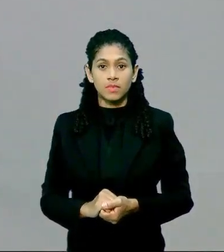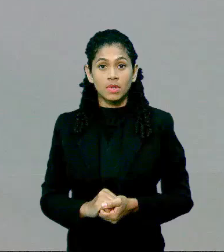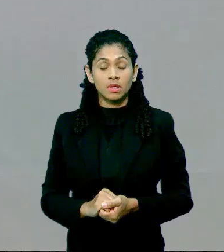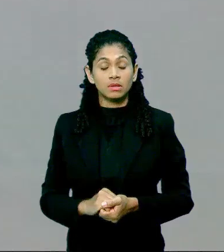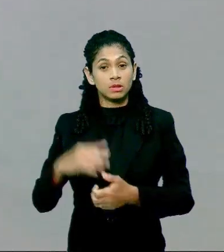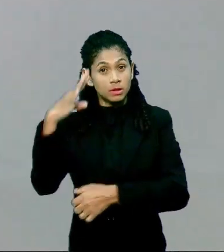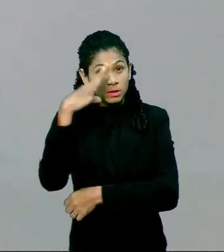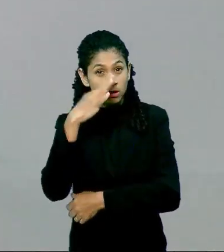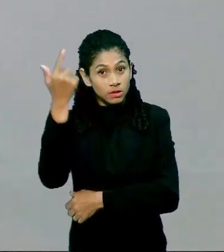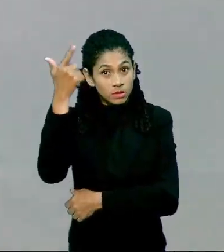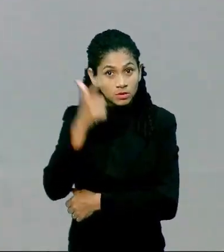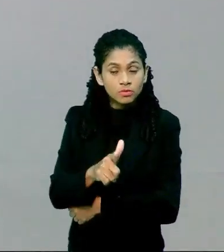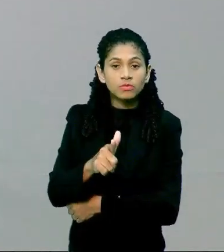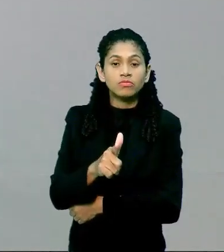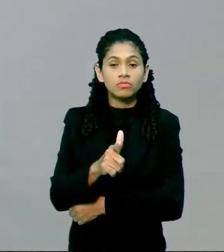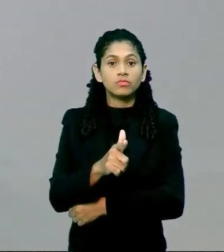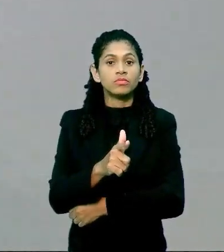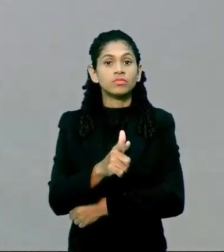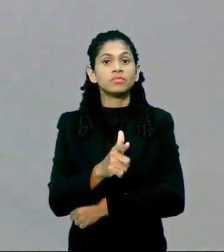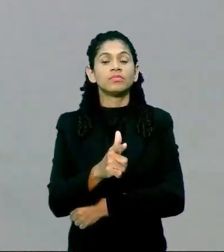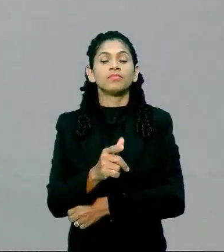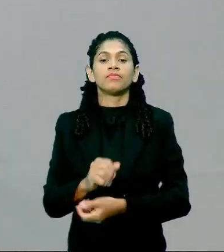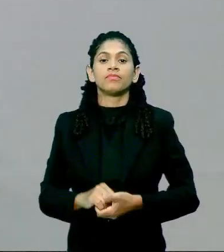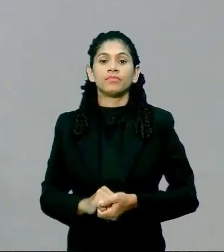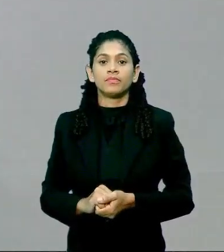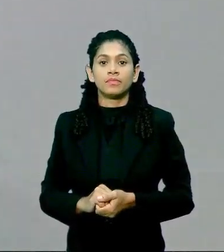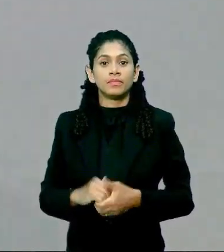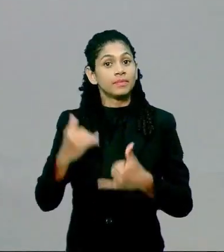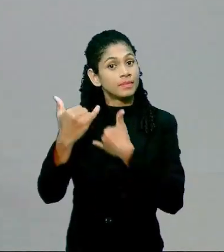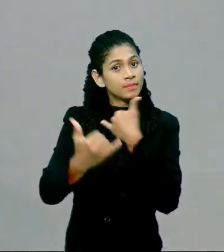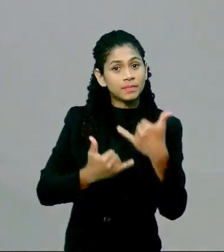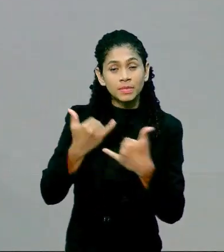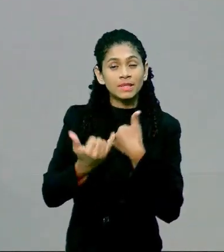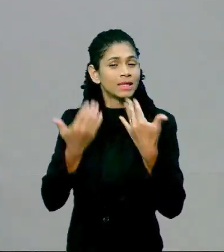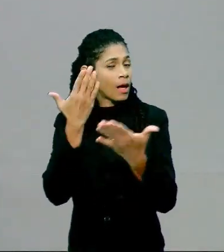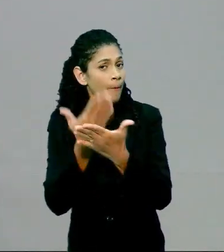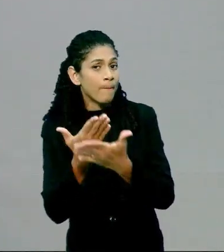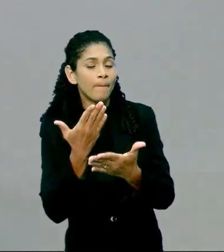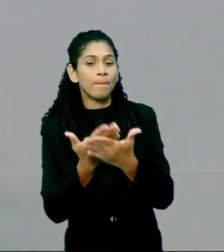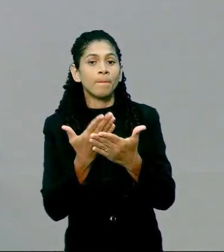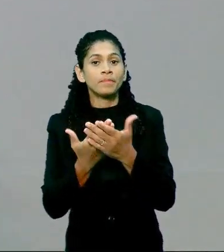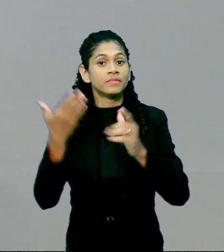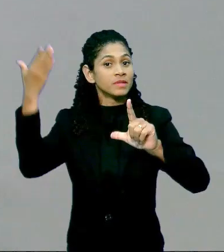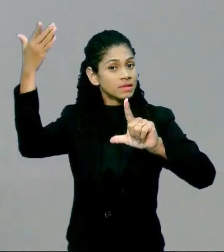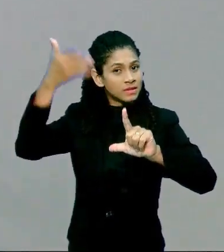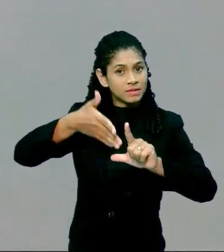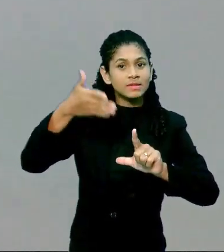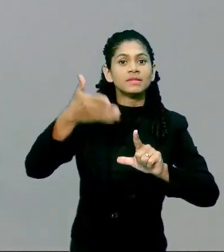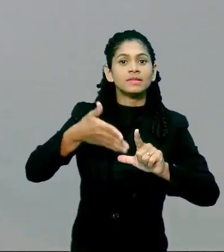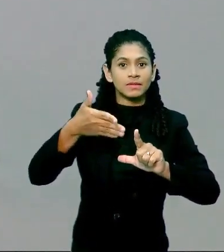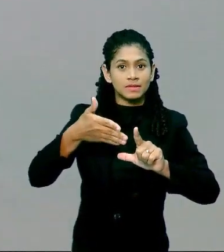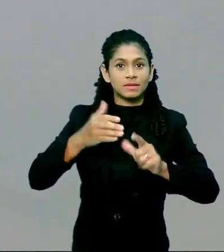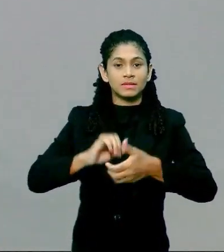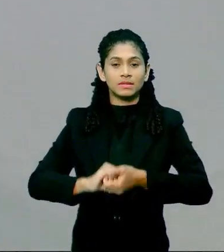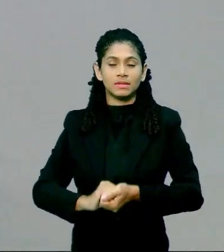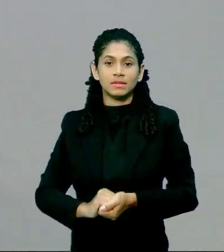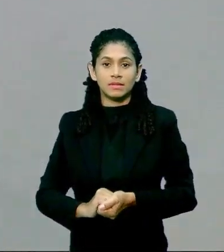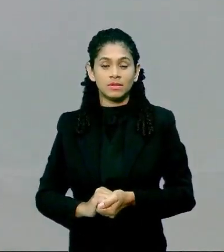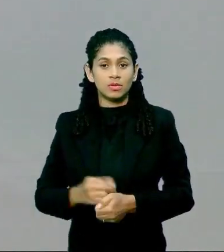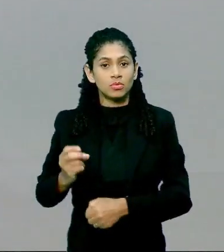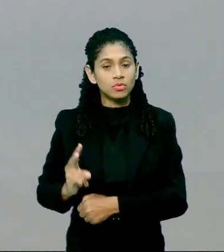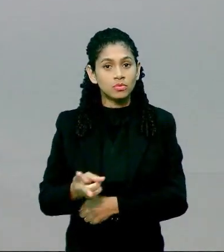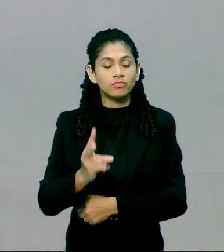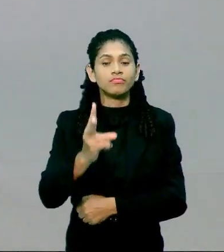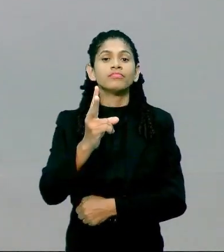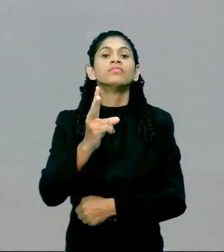essa aula, rever essa aula, comer essa aula, brincar com essa aula. Você acessa a plataforma, segue